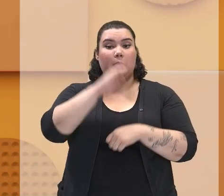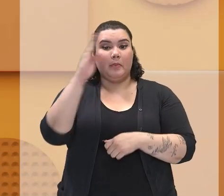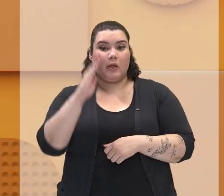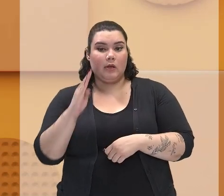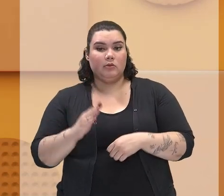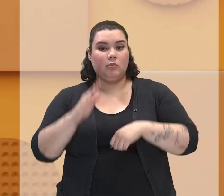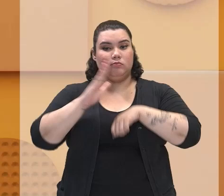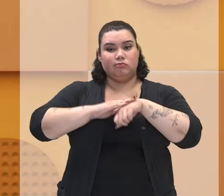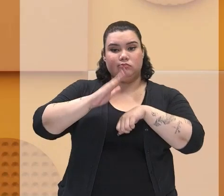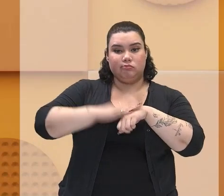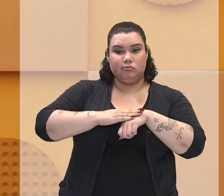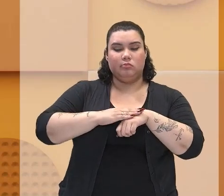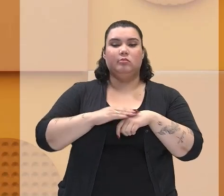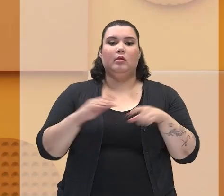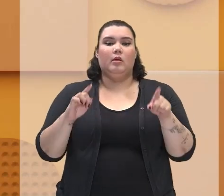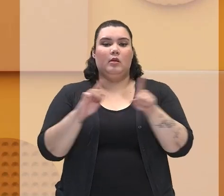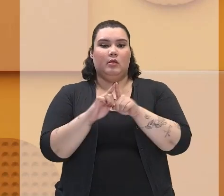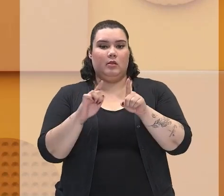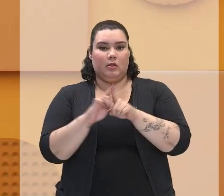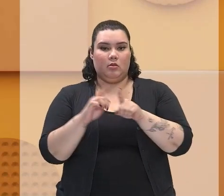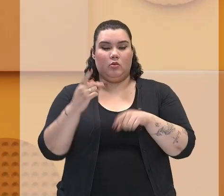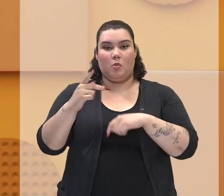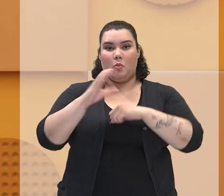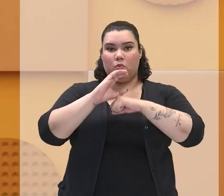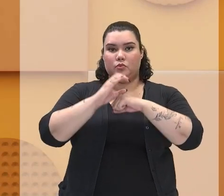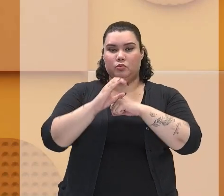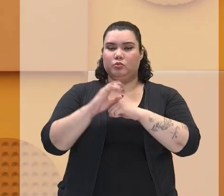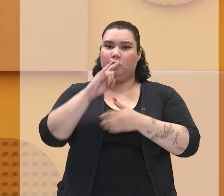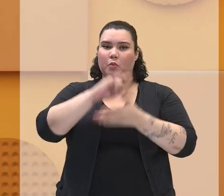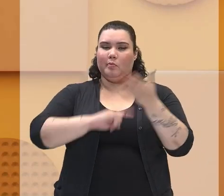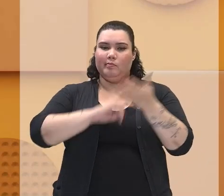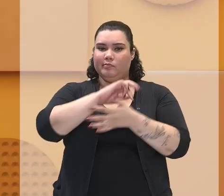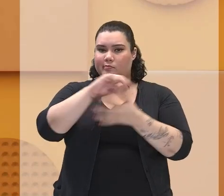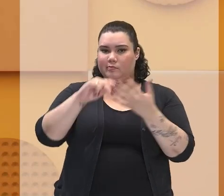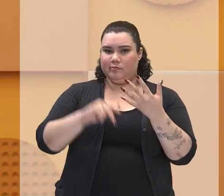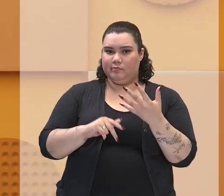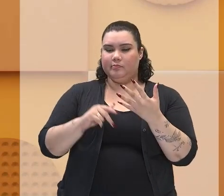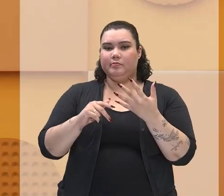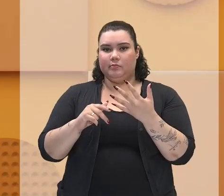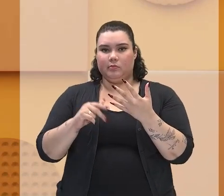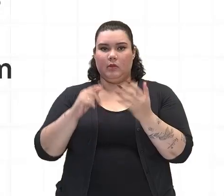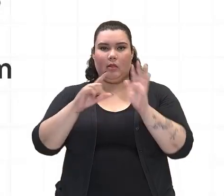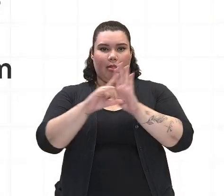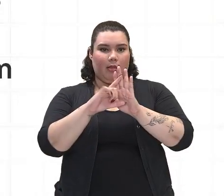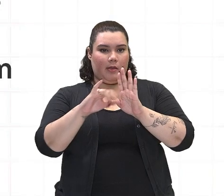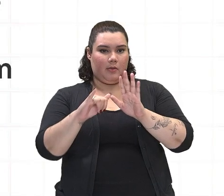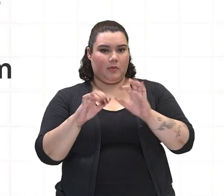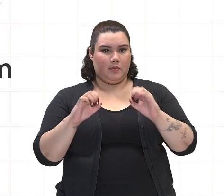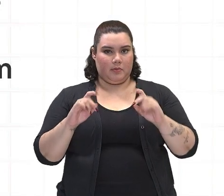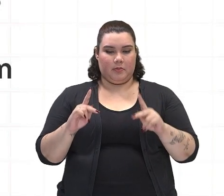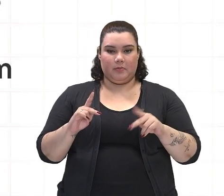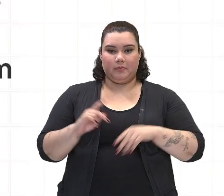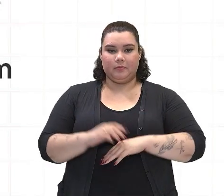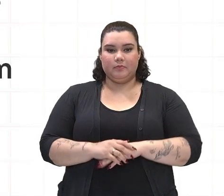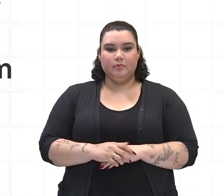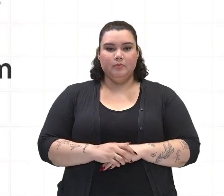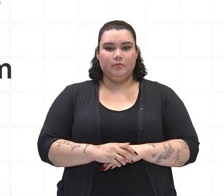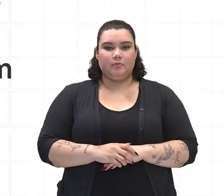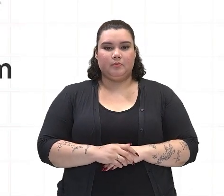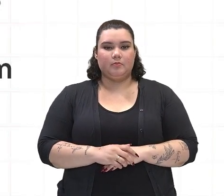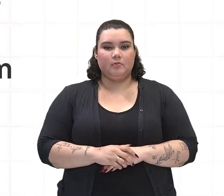mesmo influenciando o processo de redação das suas constituições, tá bom? Das cartas constitucionais desses lugares.